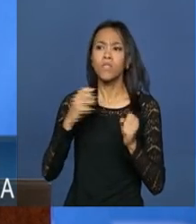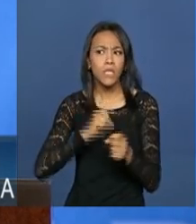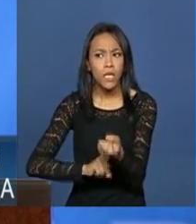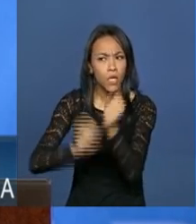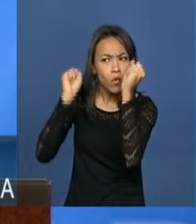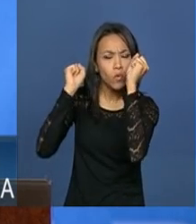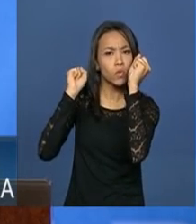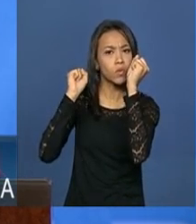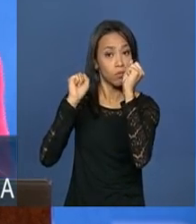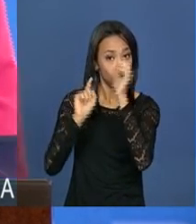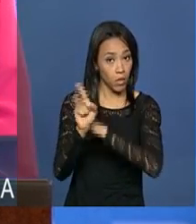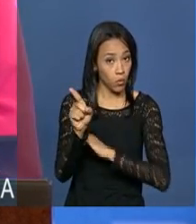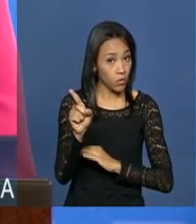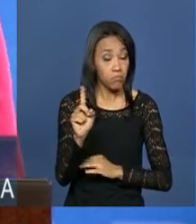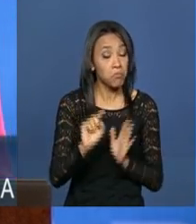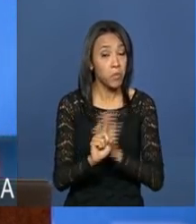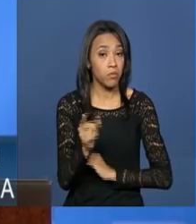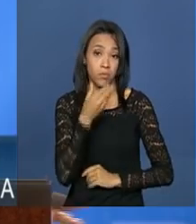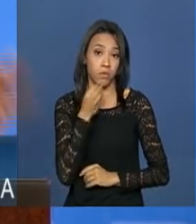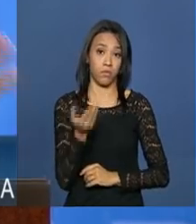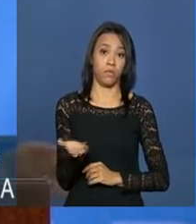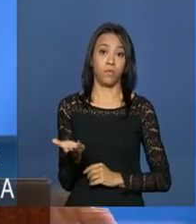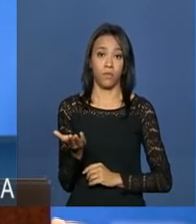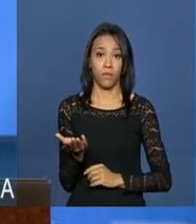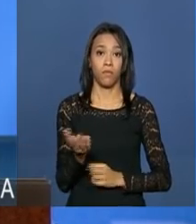está nervoso?" Não perguntam.